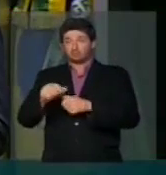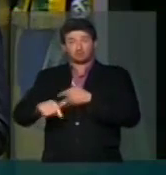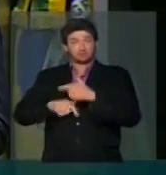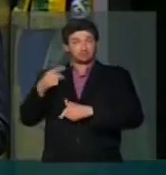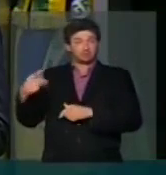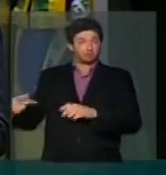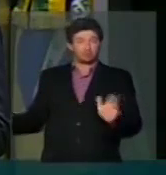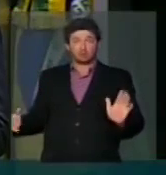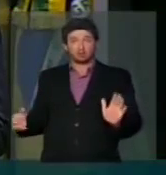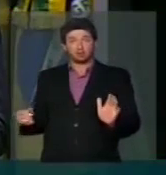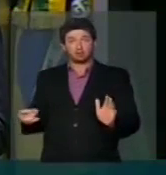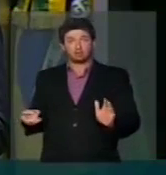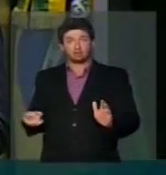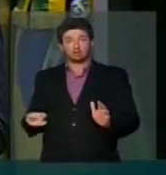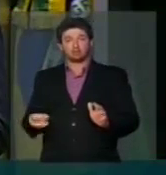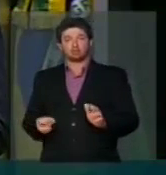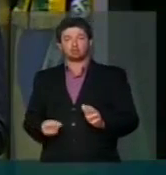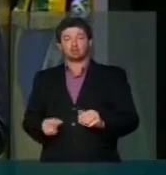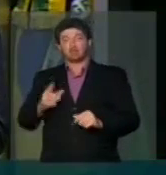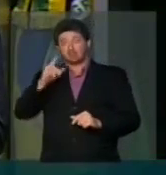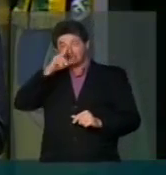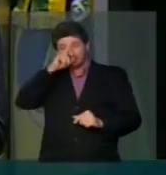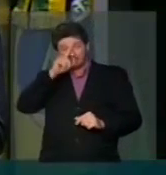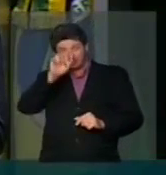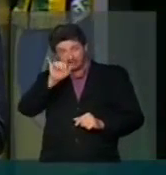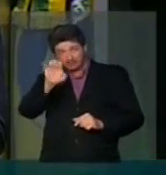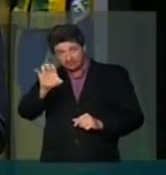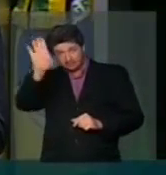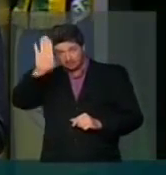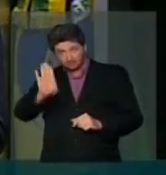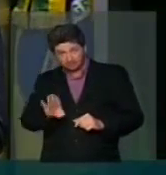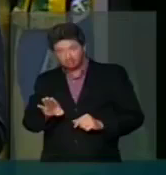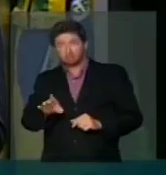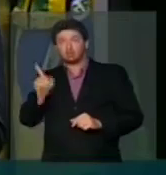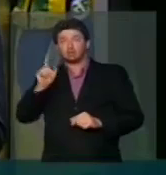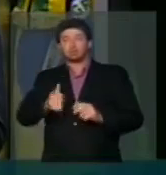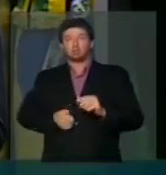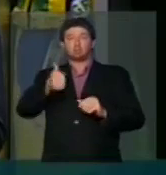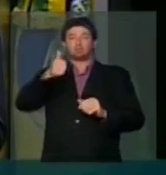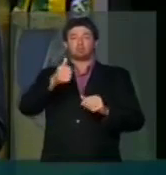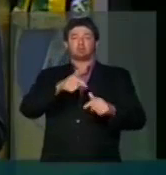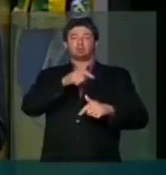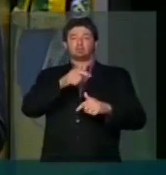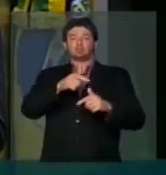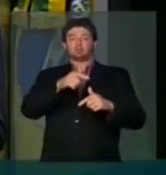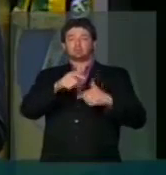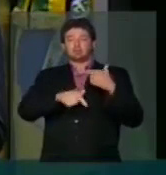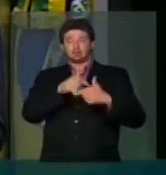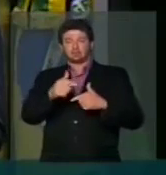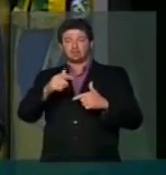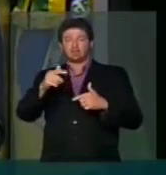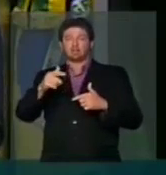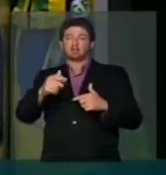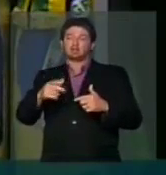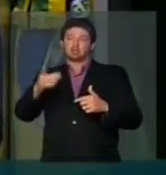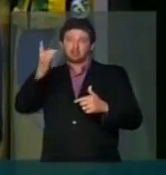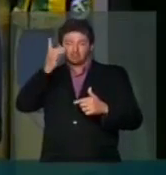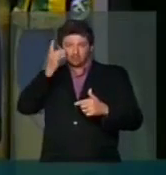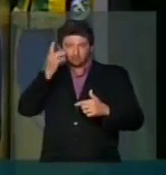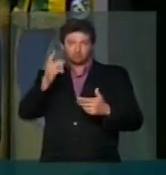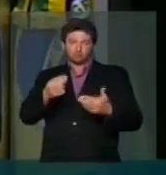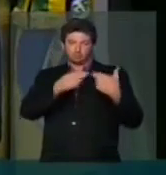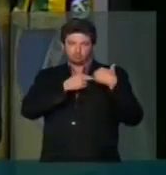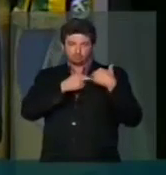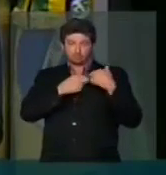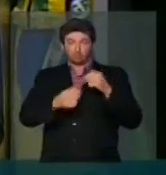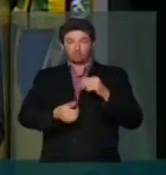seu papel. A crise brasileira vem, sobretudo, do primeiro mandato da atual presidente, tanto que no primeiro dia de janeiro,